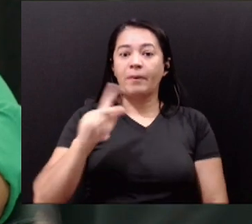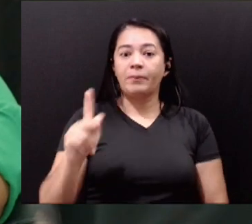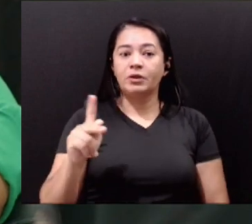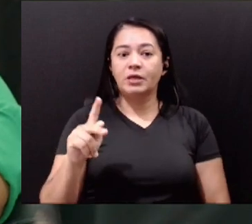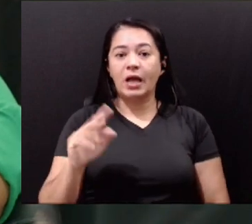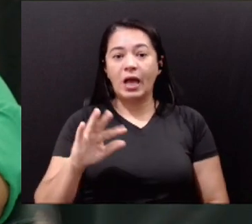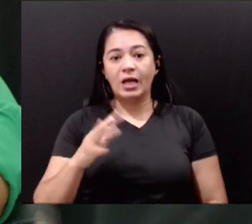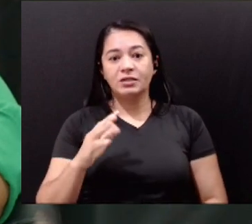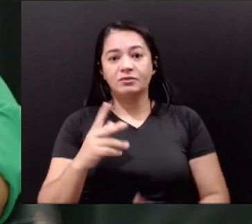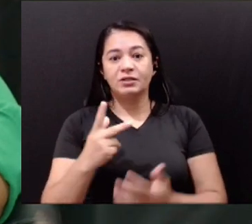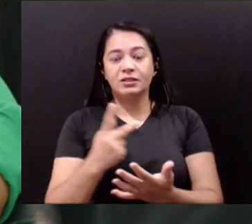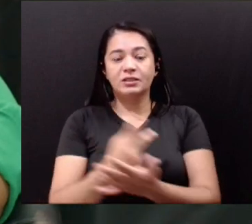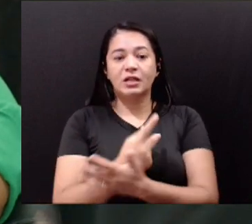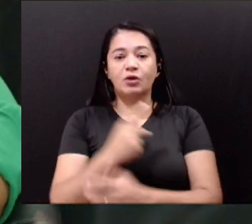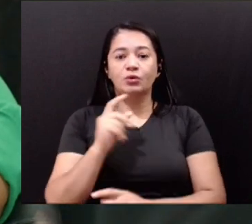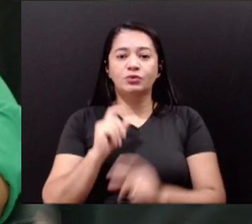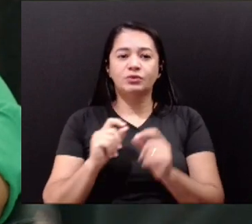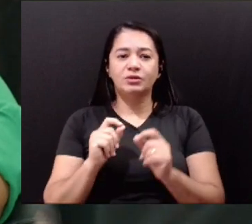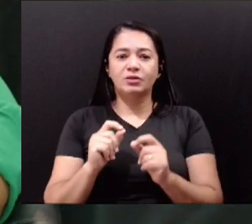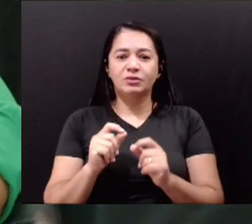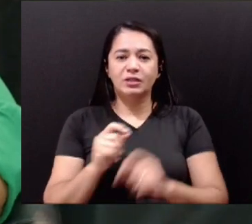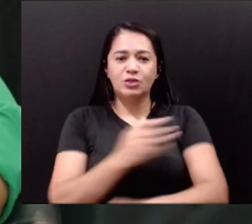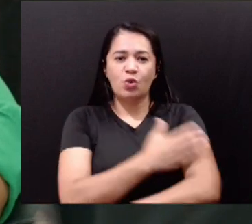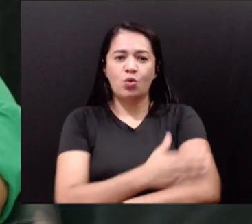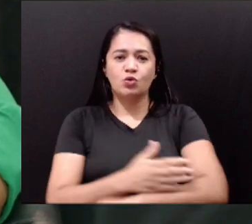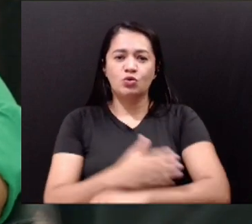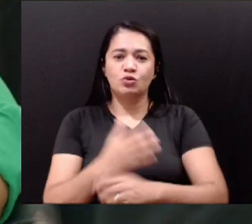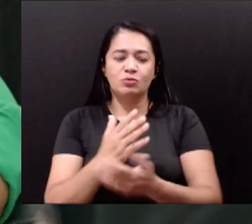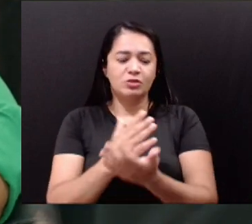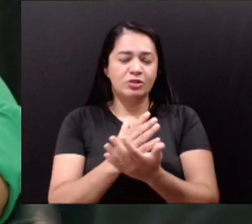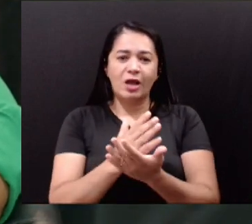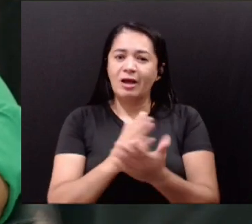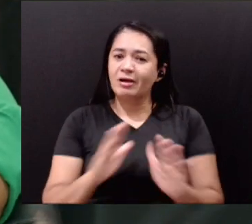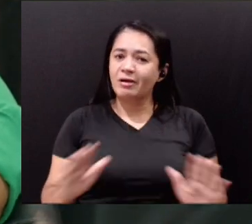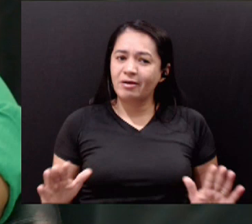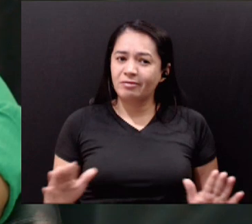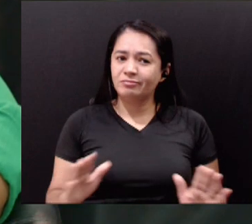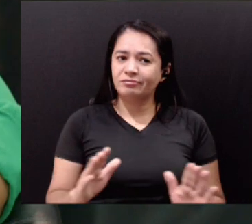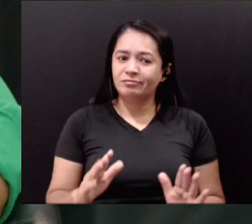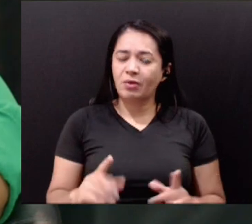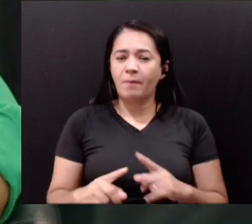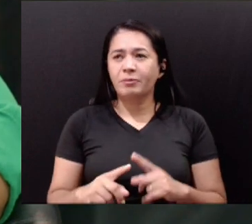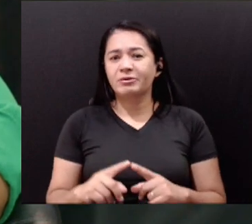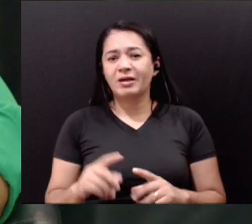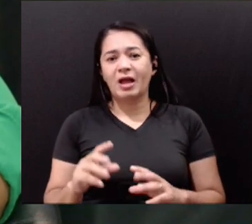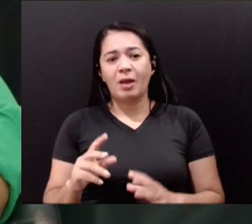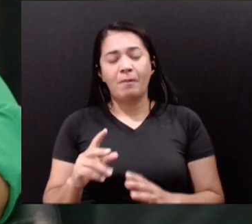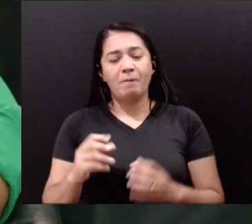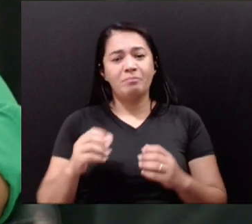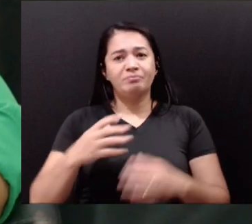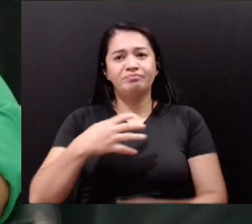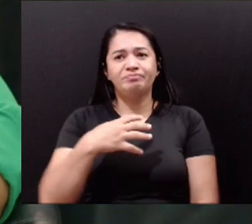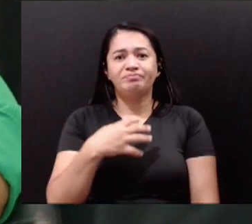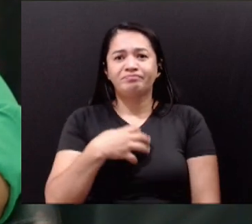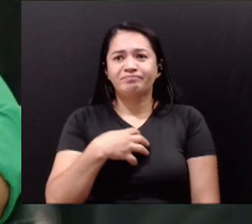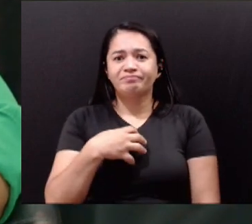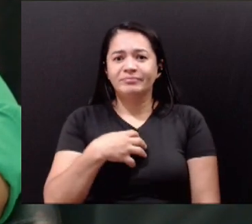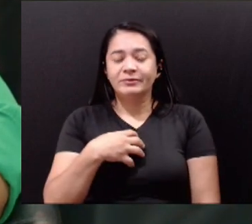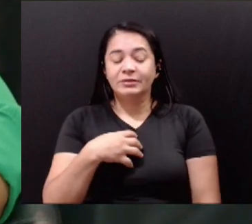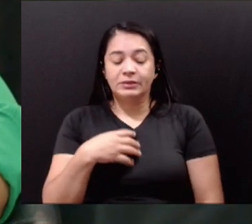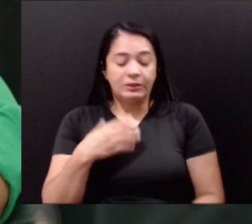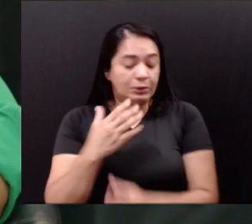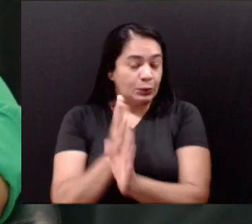é a quebra de rotina, que até então estava estabelecida, o que pode causar aí uma sensação de desorientação, como se a